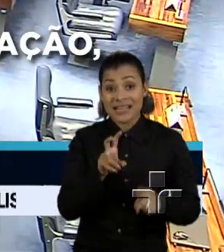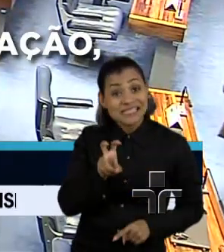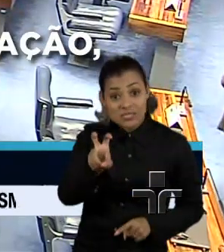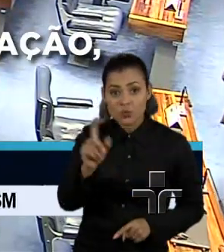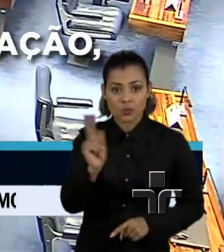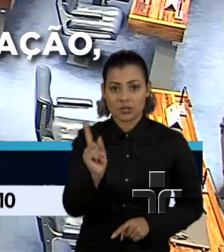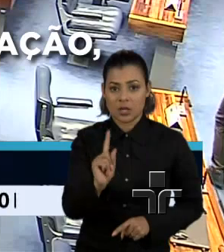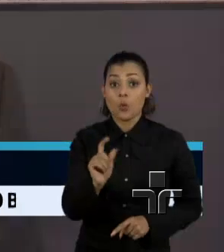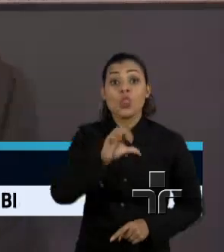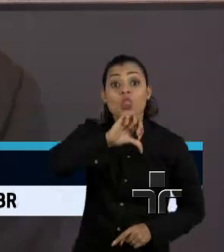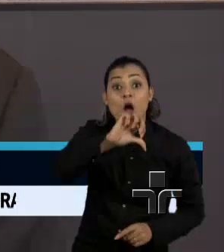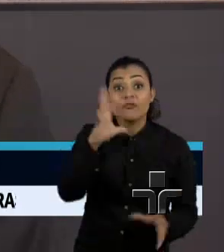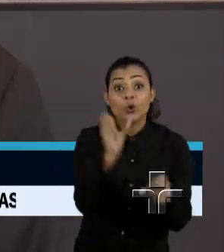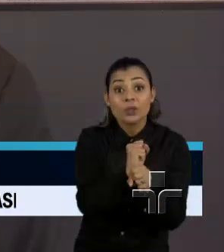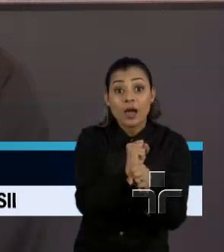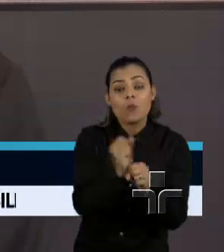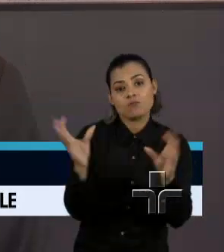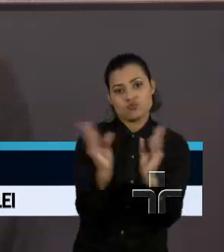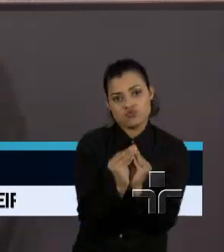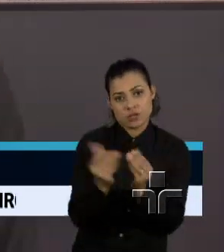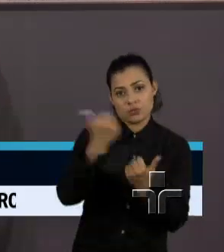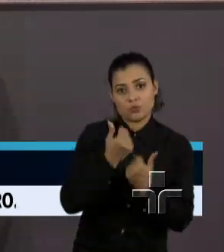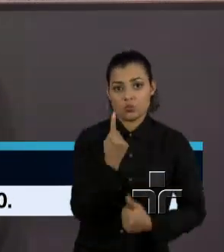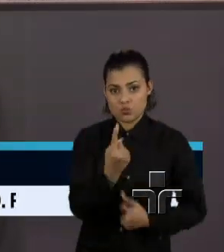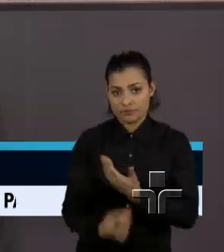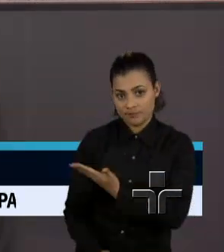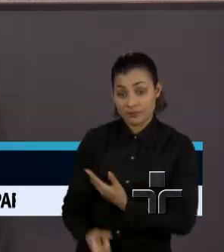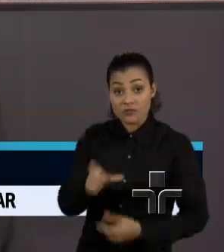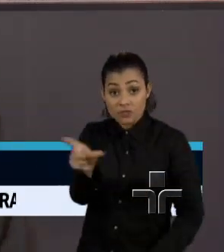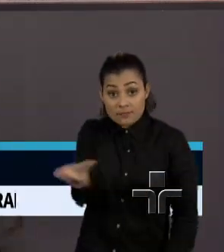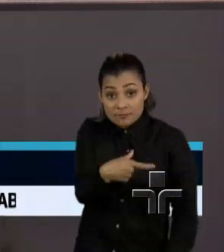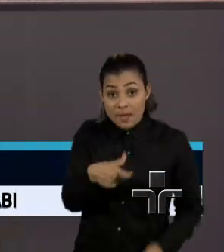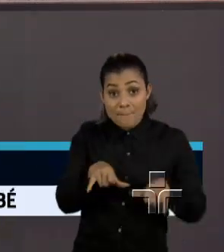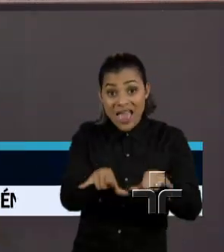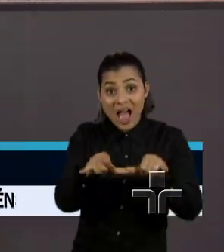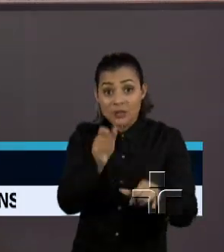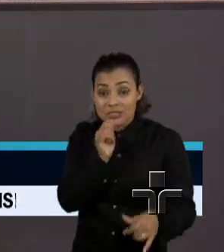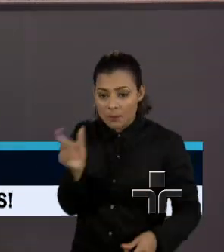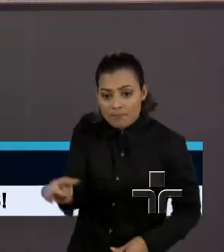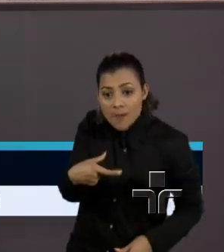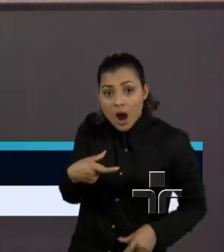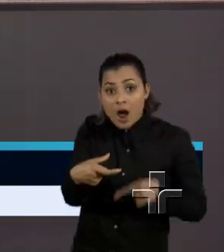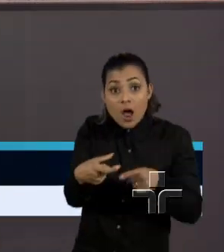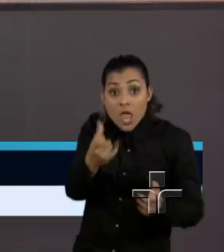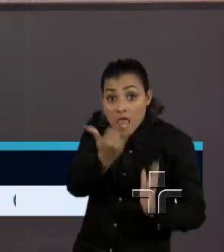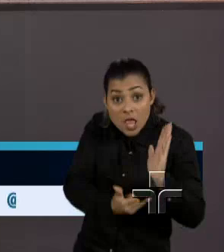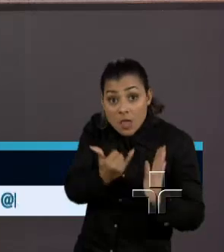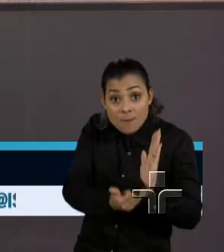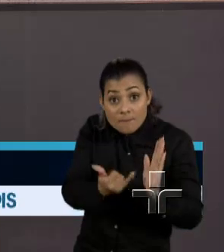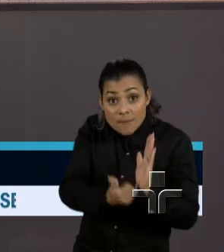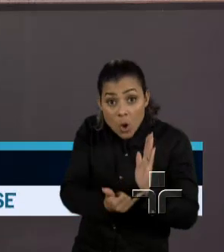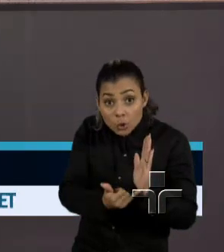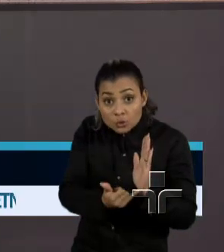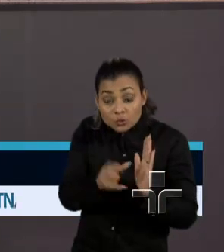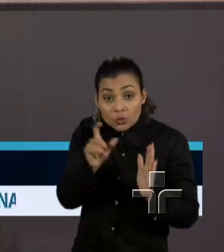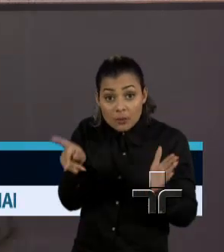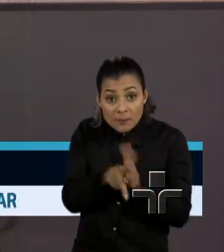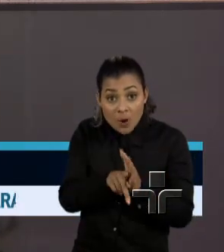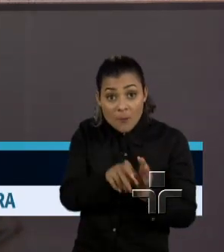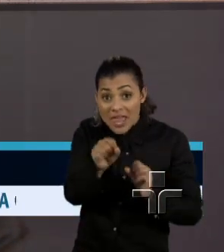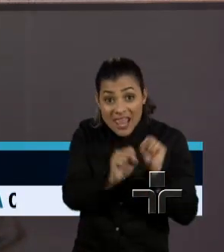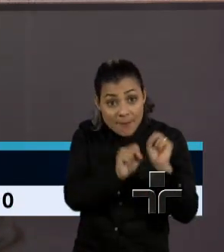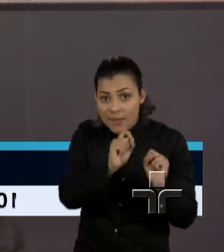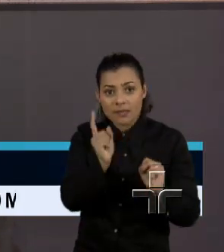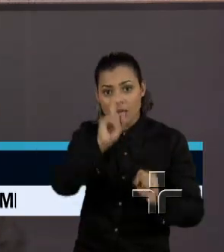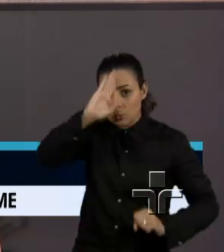5, seriam 9. A hora que você passou o cartão de crédito no supermercado, o dinheiro do imposto nunca mais vai entrar na empresa, ele já